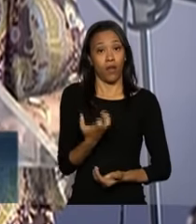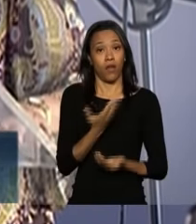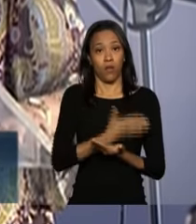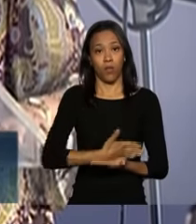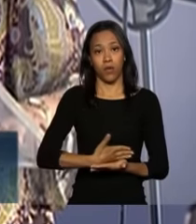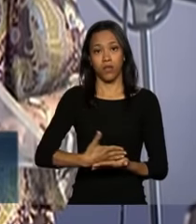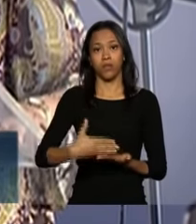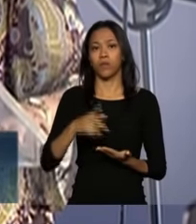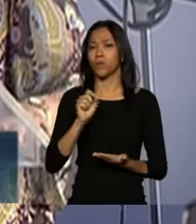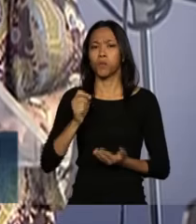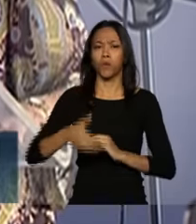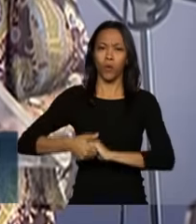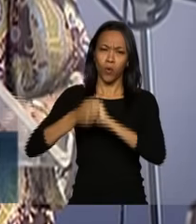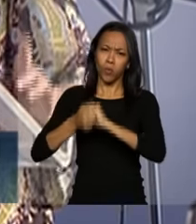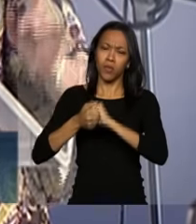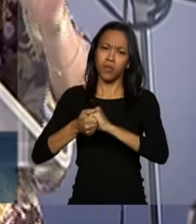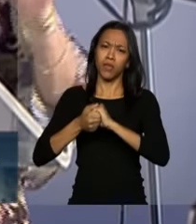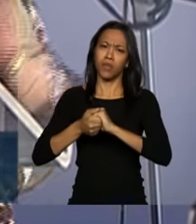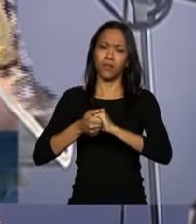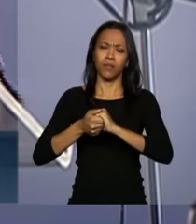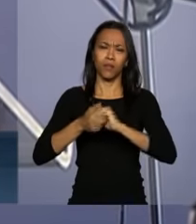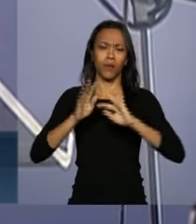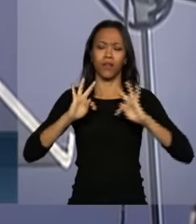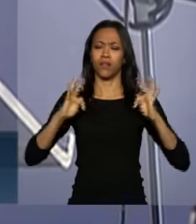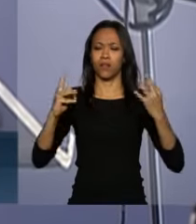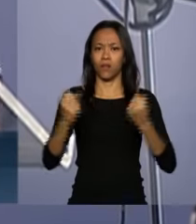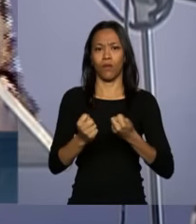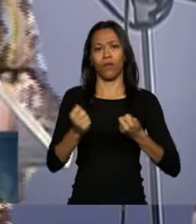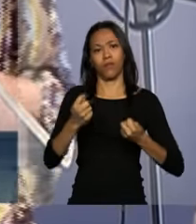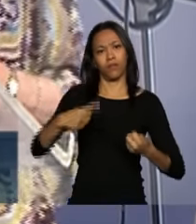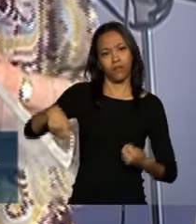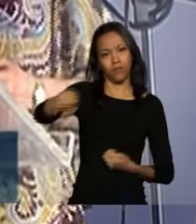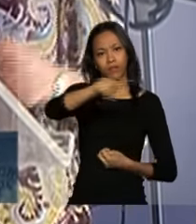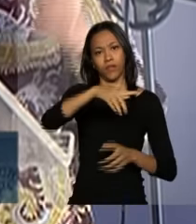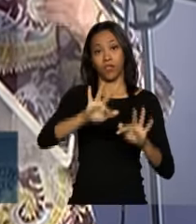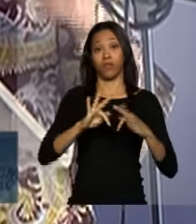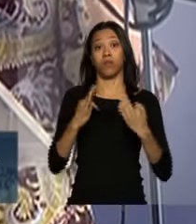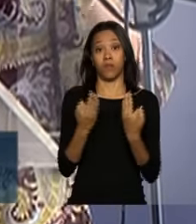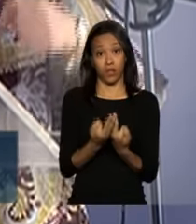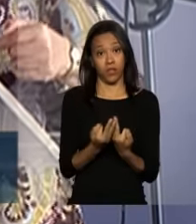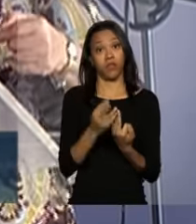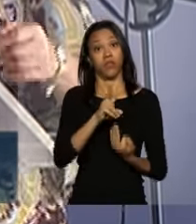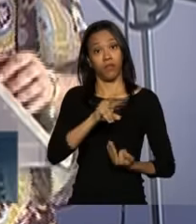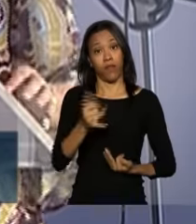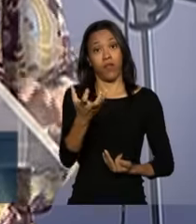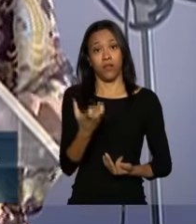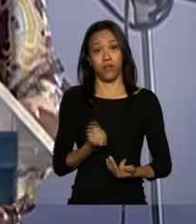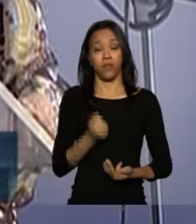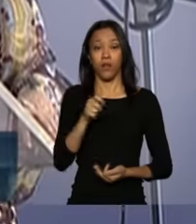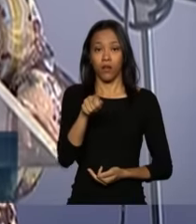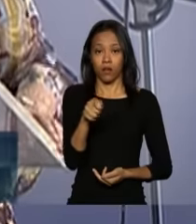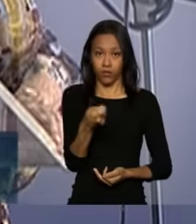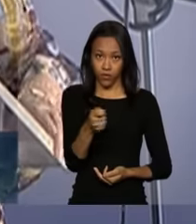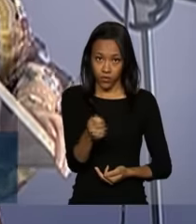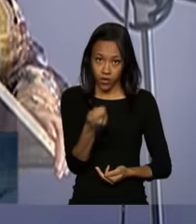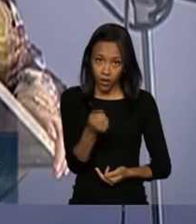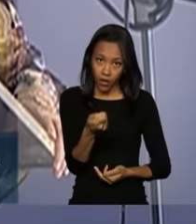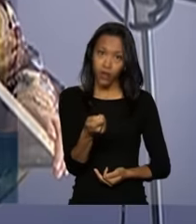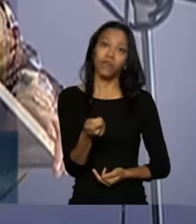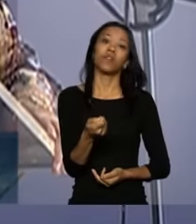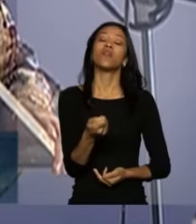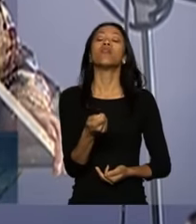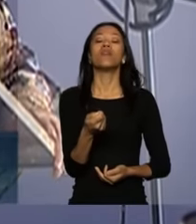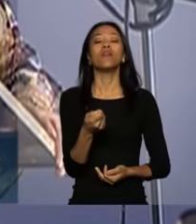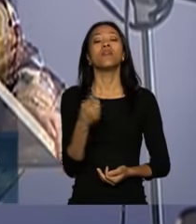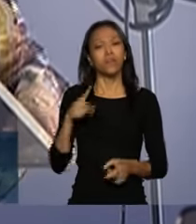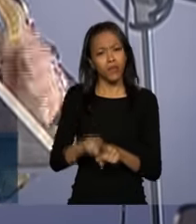começar cumprimentando todas essas famílias que vão receber a chave e as que receberam